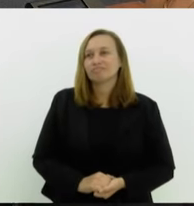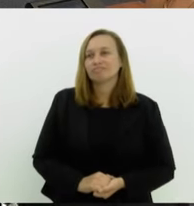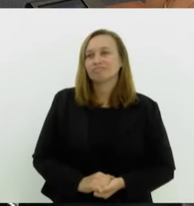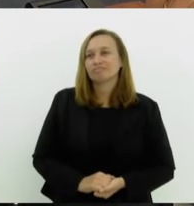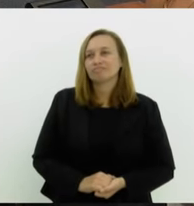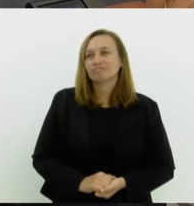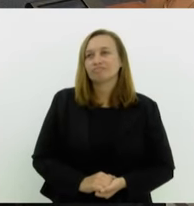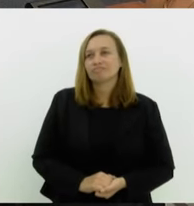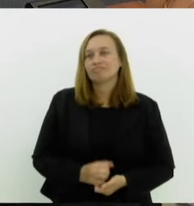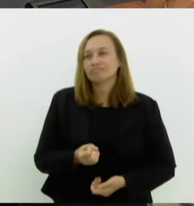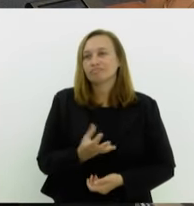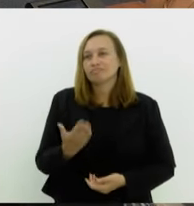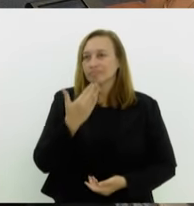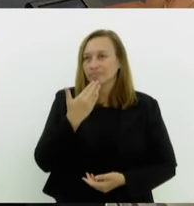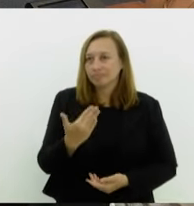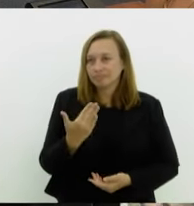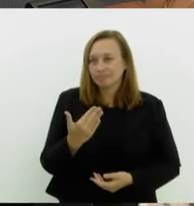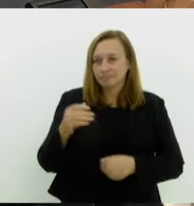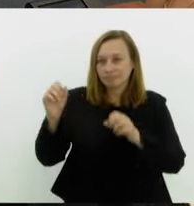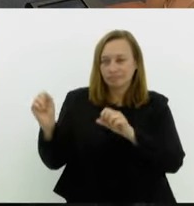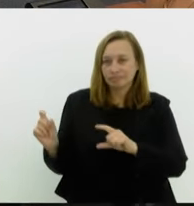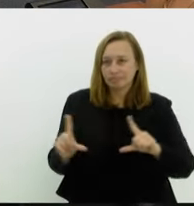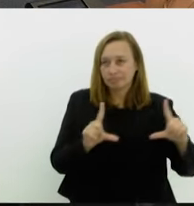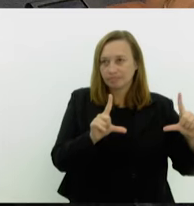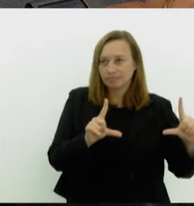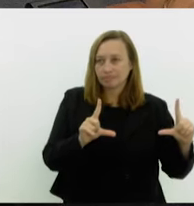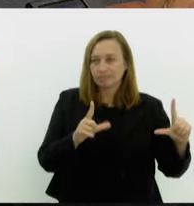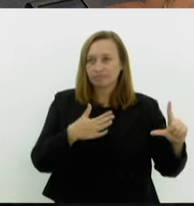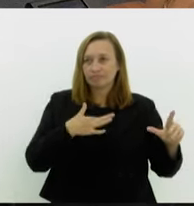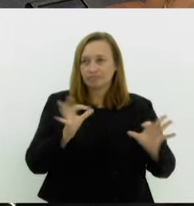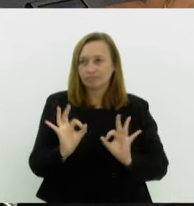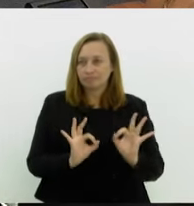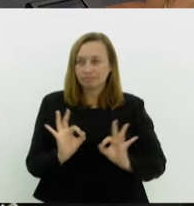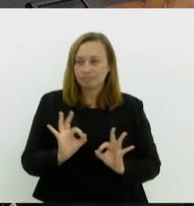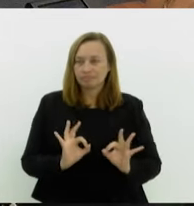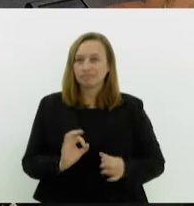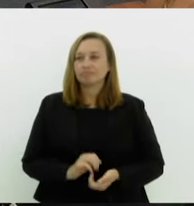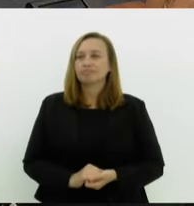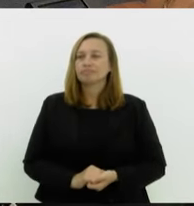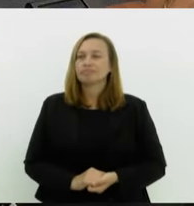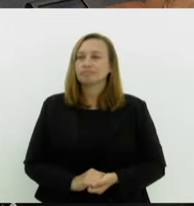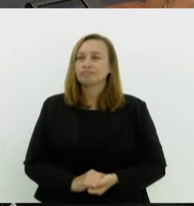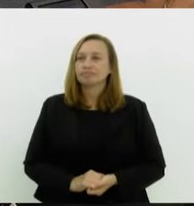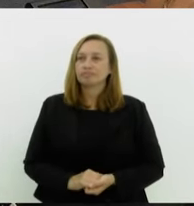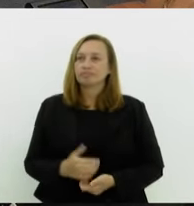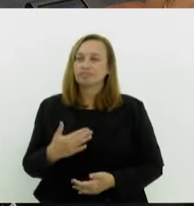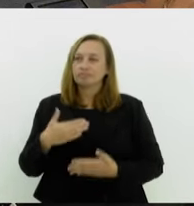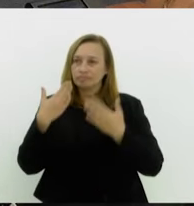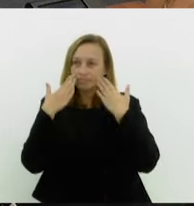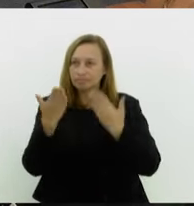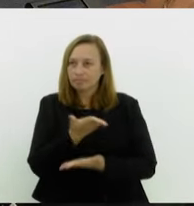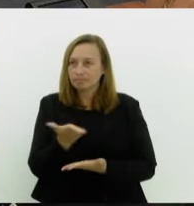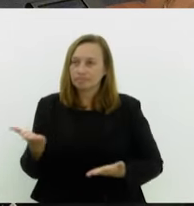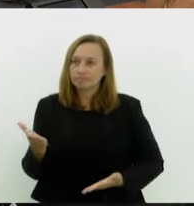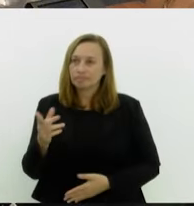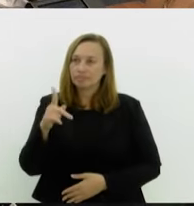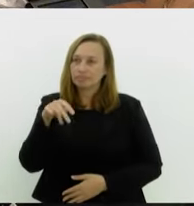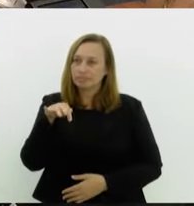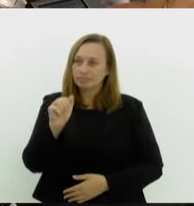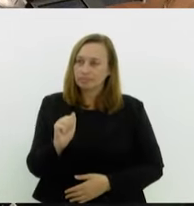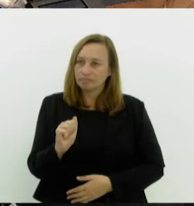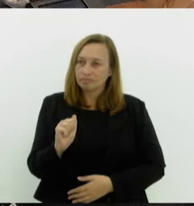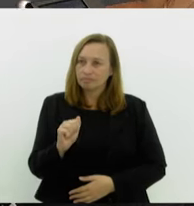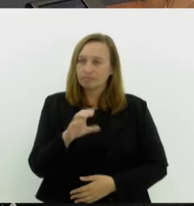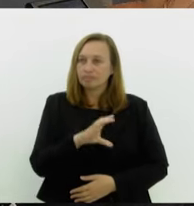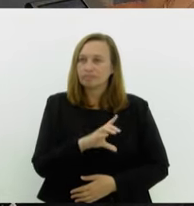enquanto eu peço para colocar uma apresentação que eu preparei eu vou me apresentar para vocês eu sou a caliana diretora